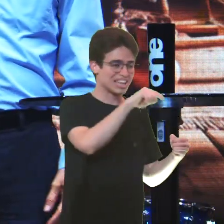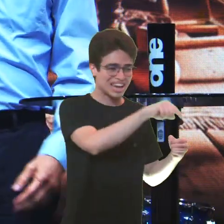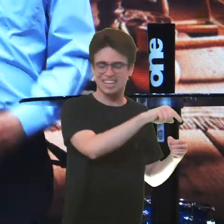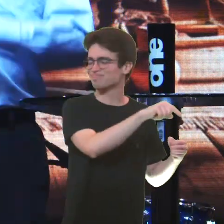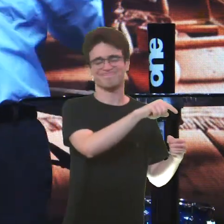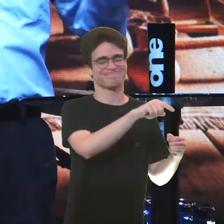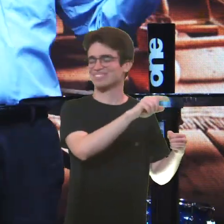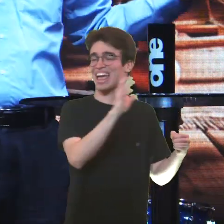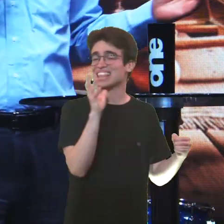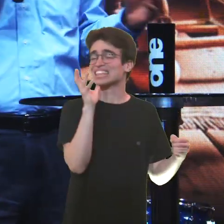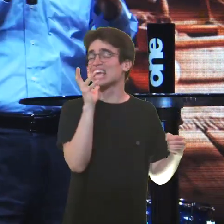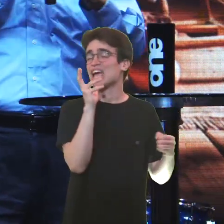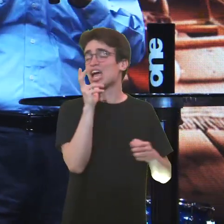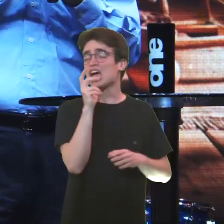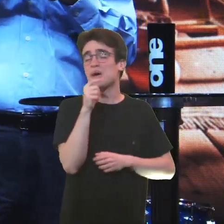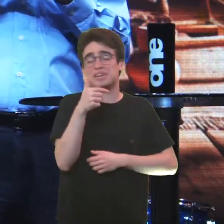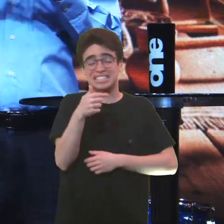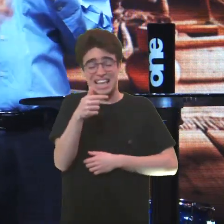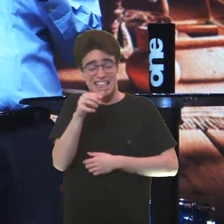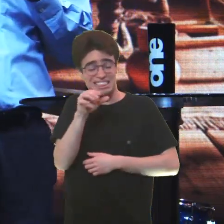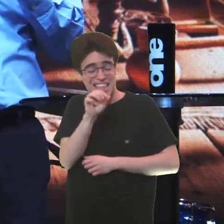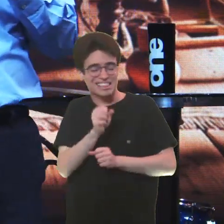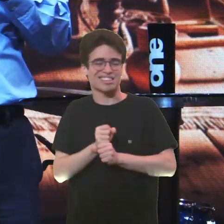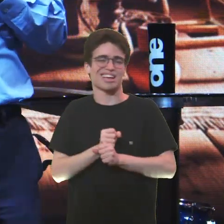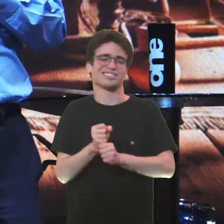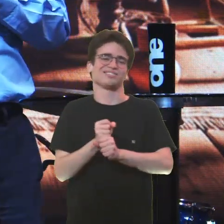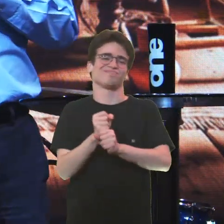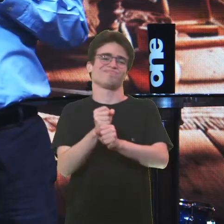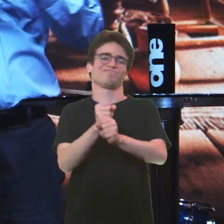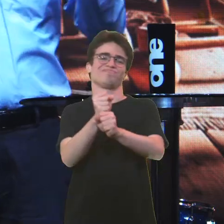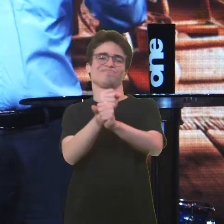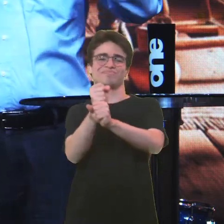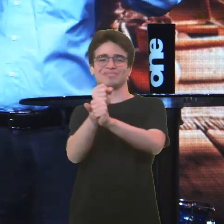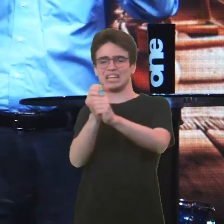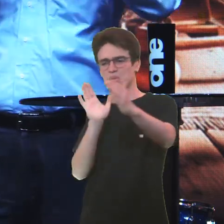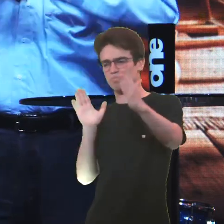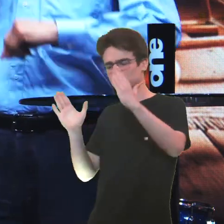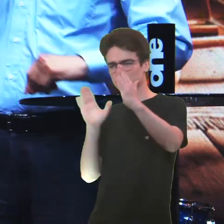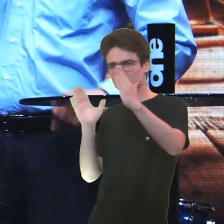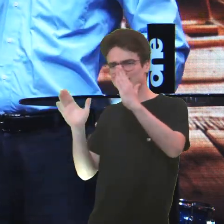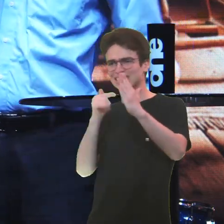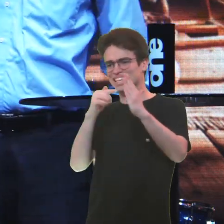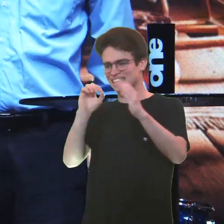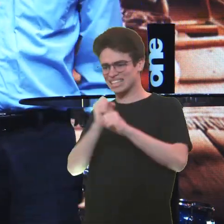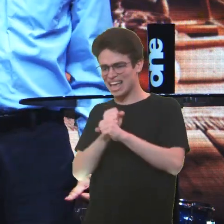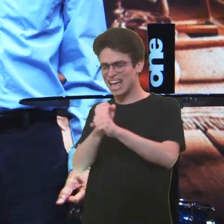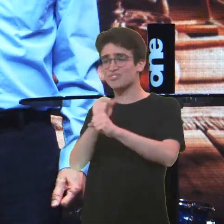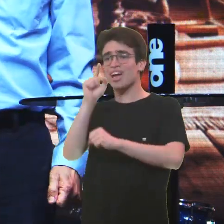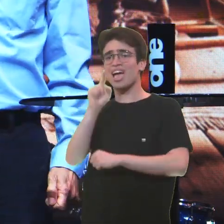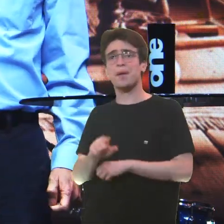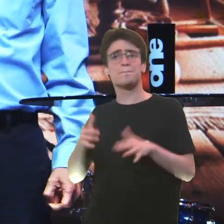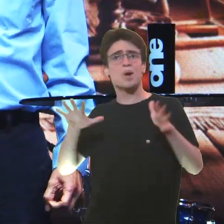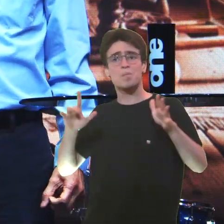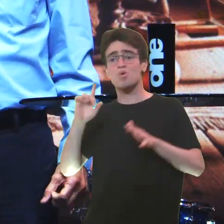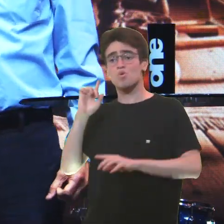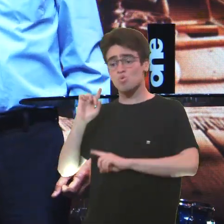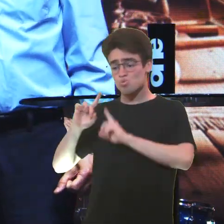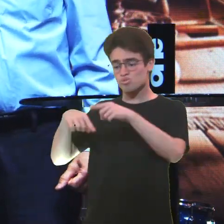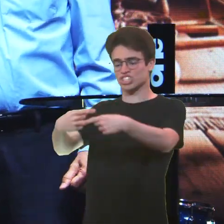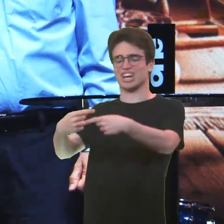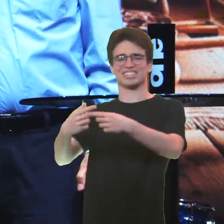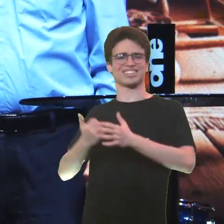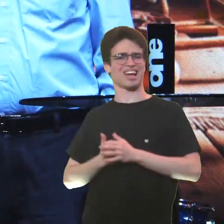anos, Era más de una generación. mais de uma geração. No era cierto que ellos volverían pronto. Não era verdade